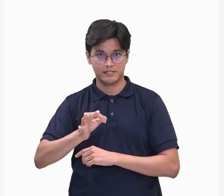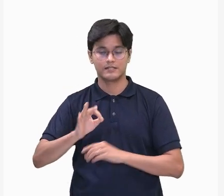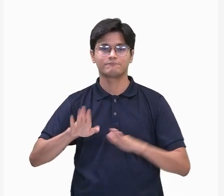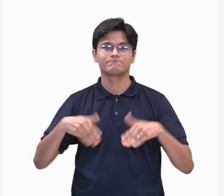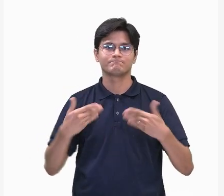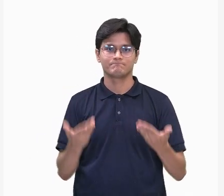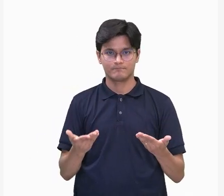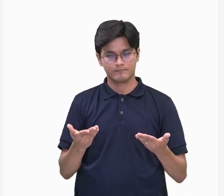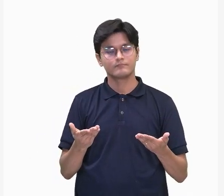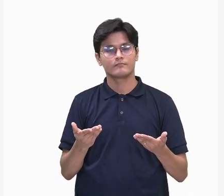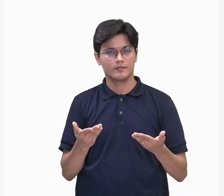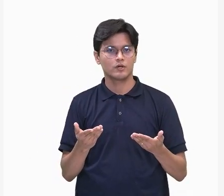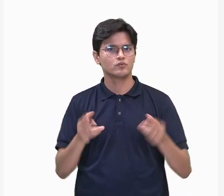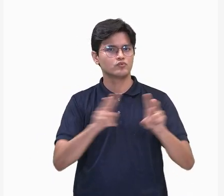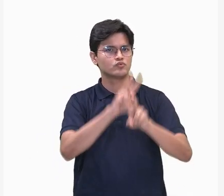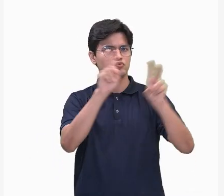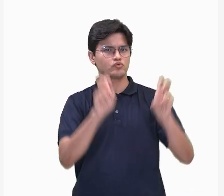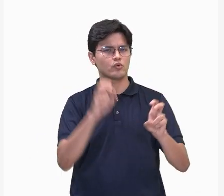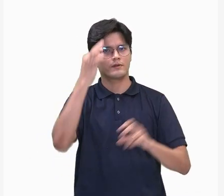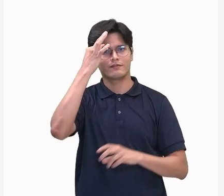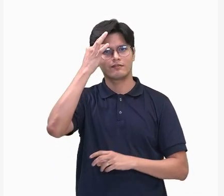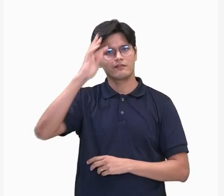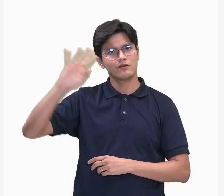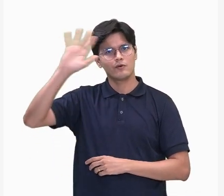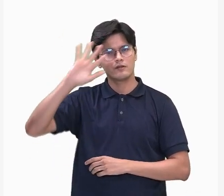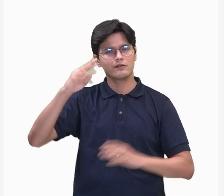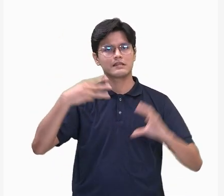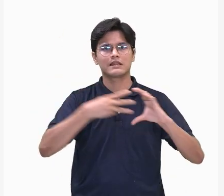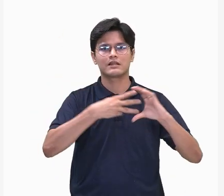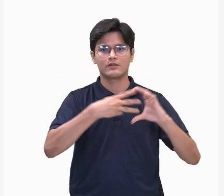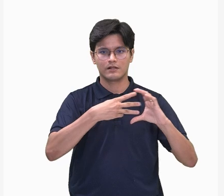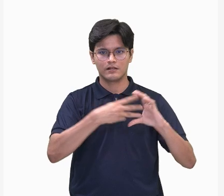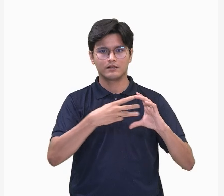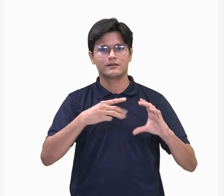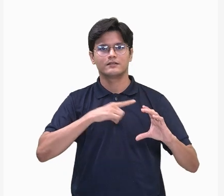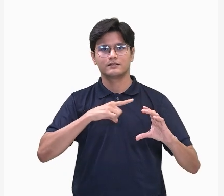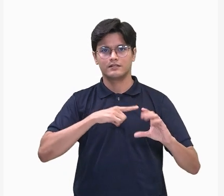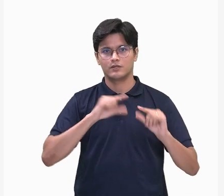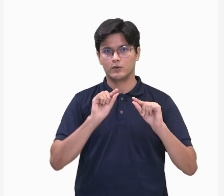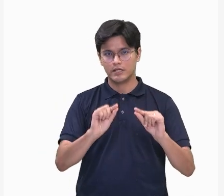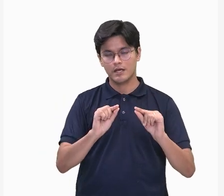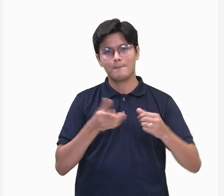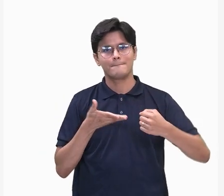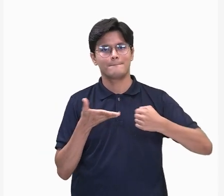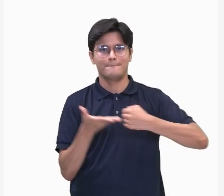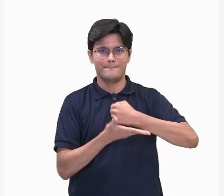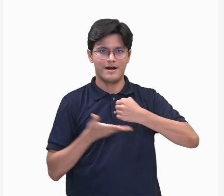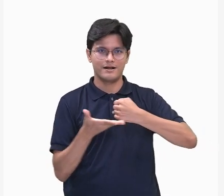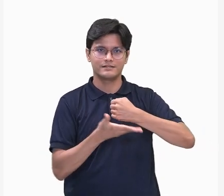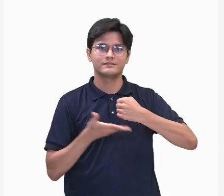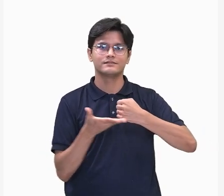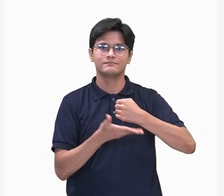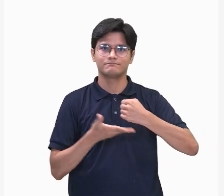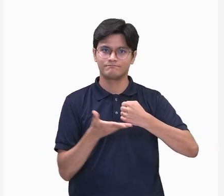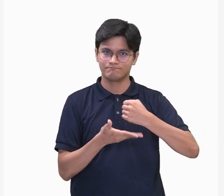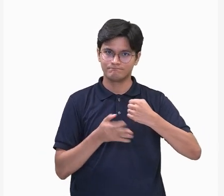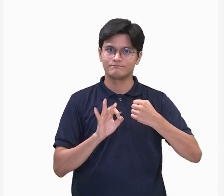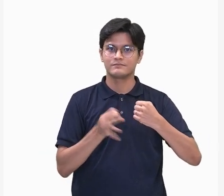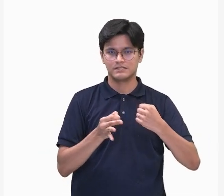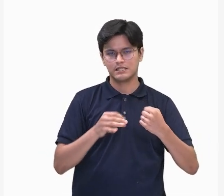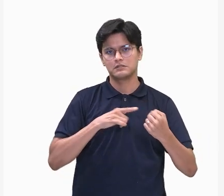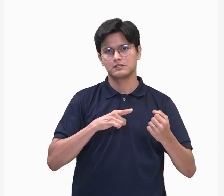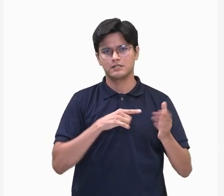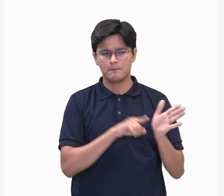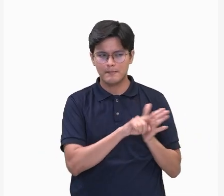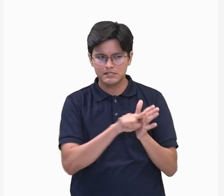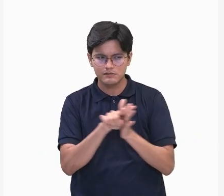da teoria celular, são exatamente ali essa base, né, que a gente traz ali dos nossos estudos